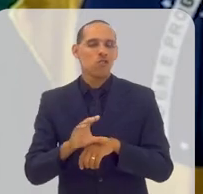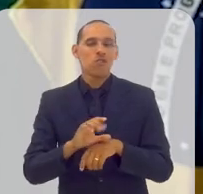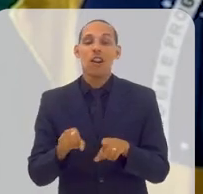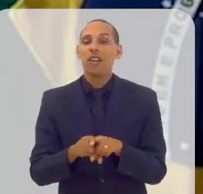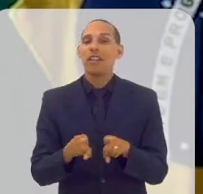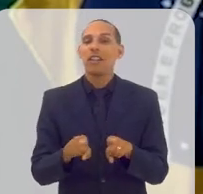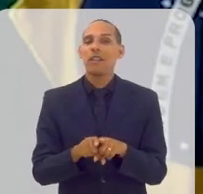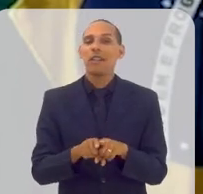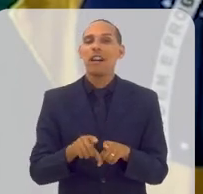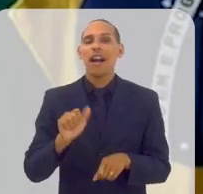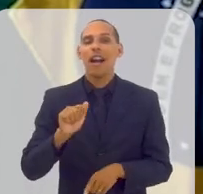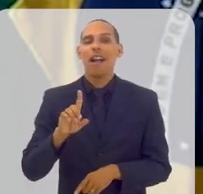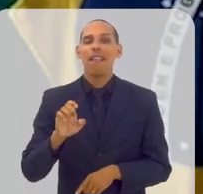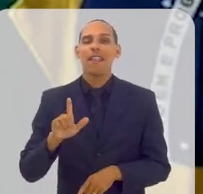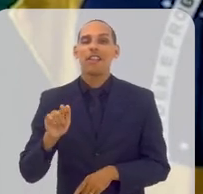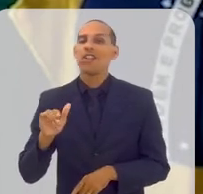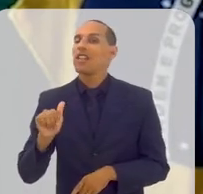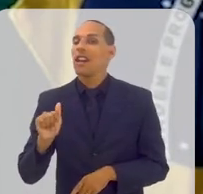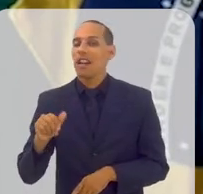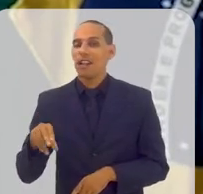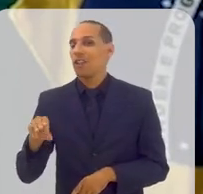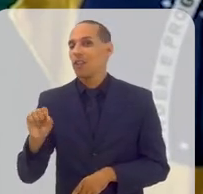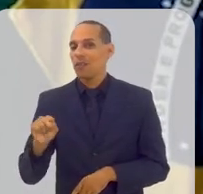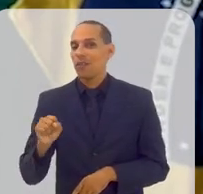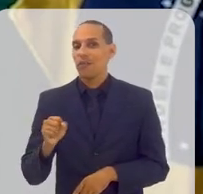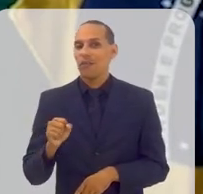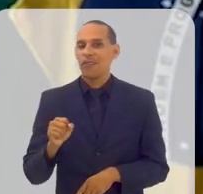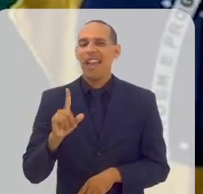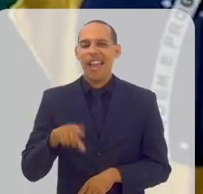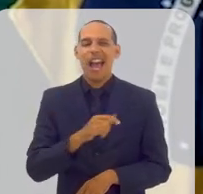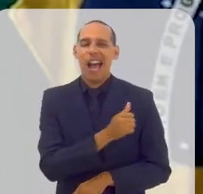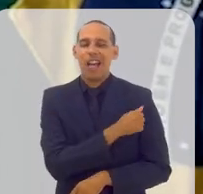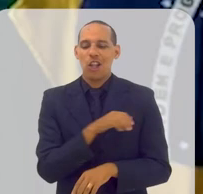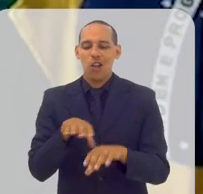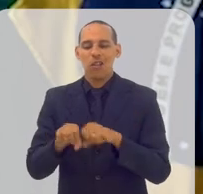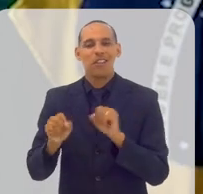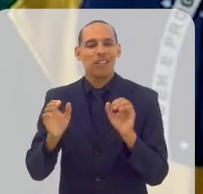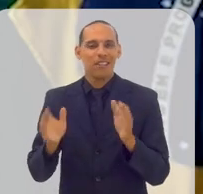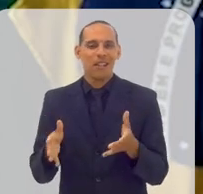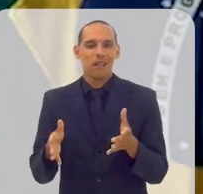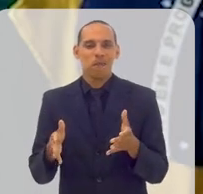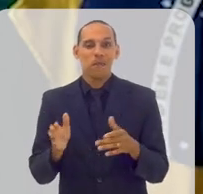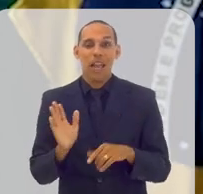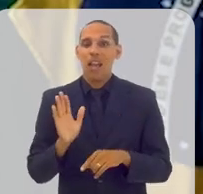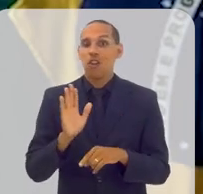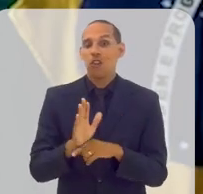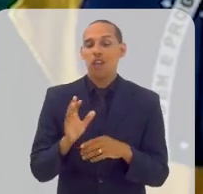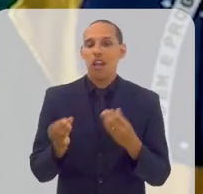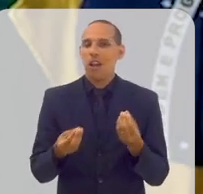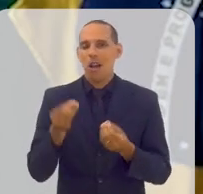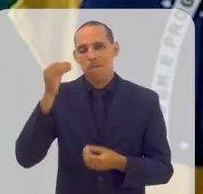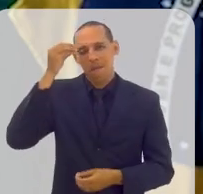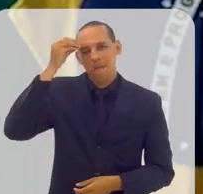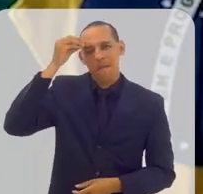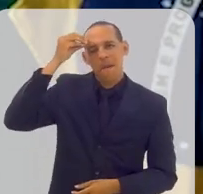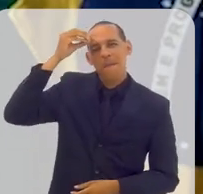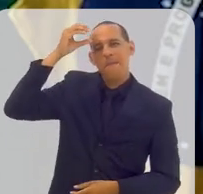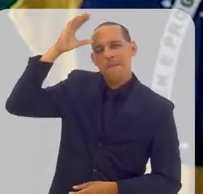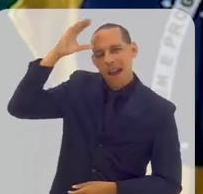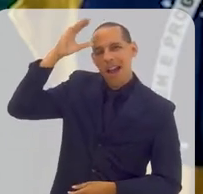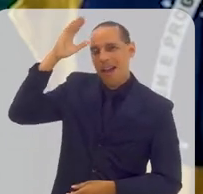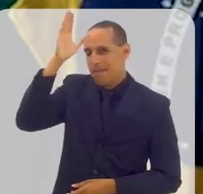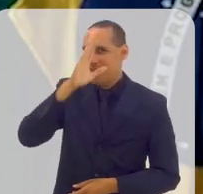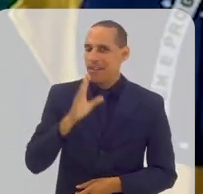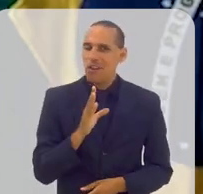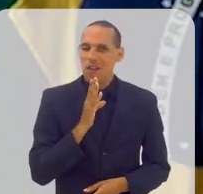cursando, quanto aos adesiandos, aqueles que já concluíram os cursos. Não só ajudando a obter o maior conhecimento do